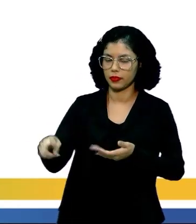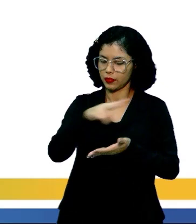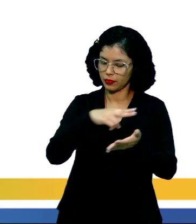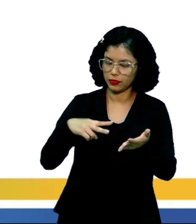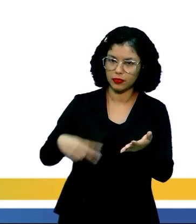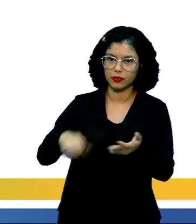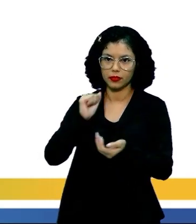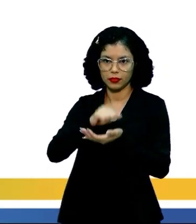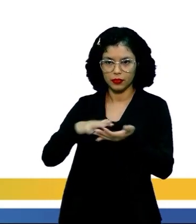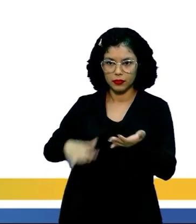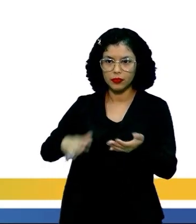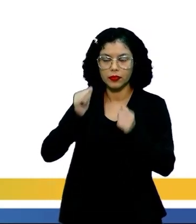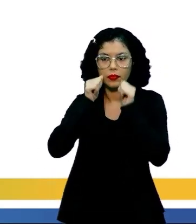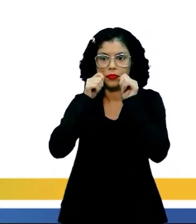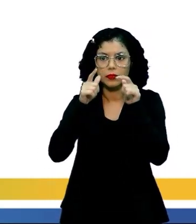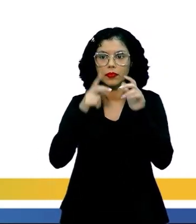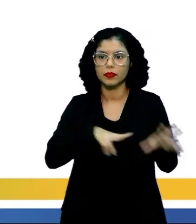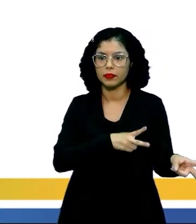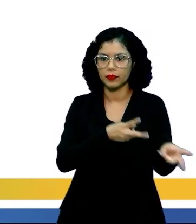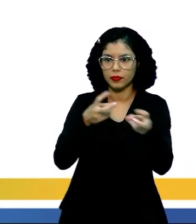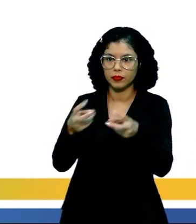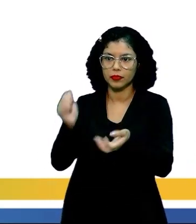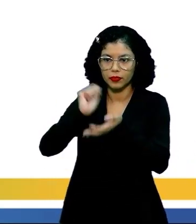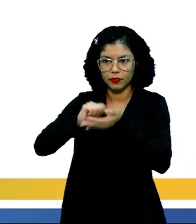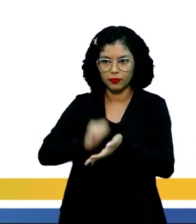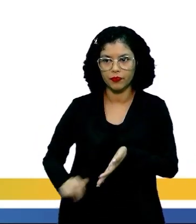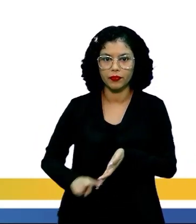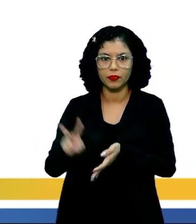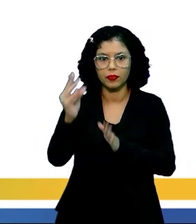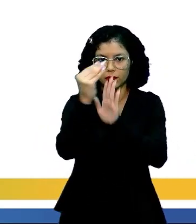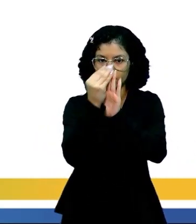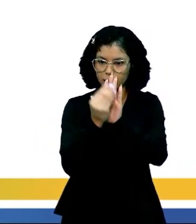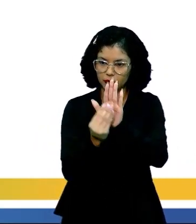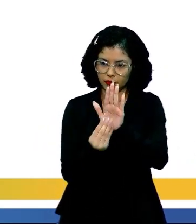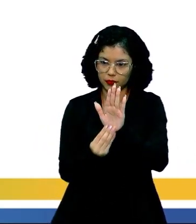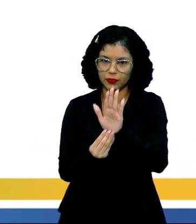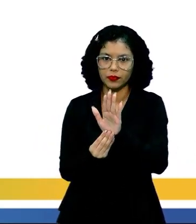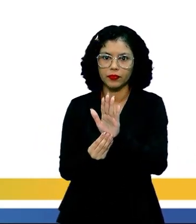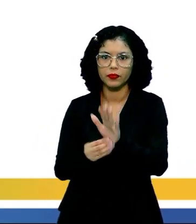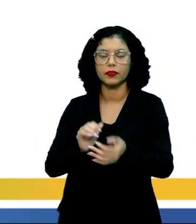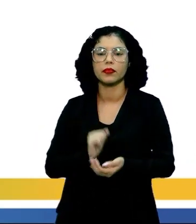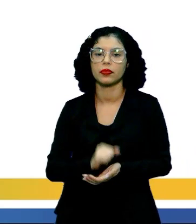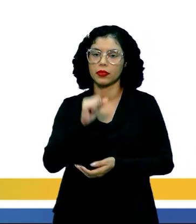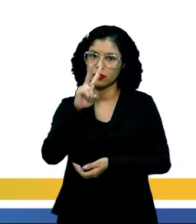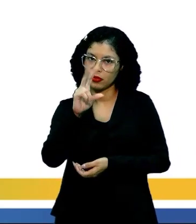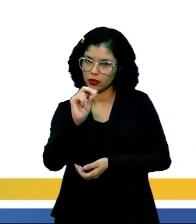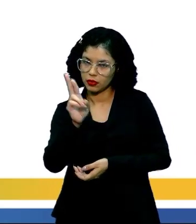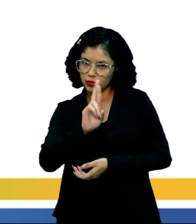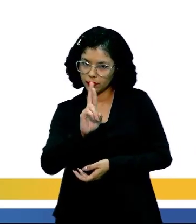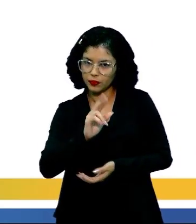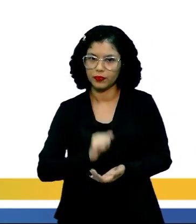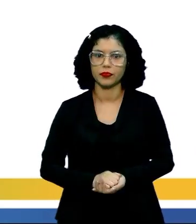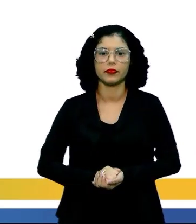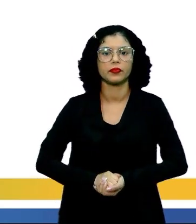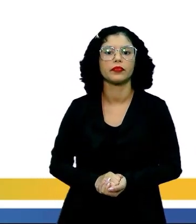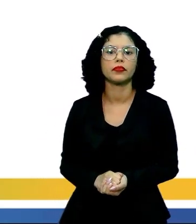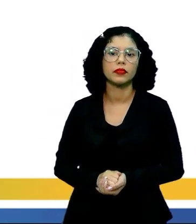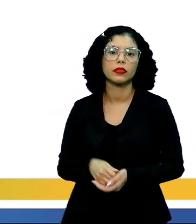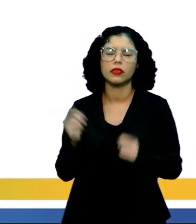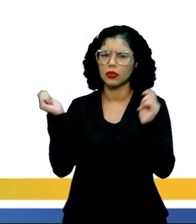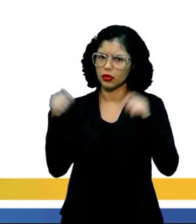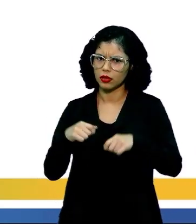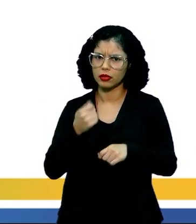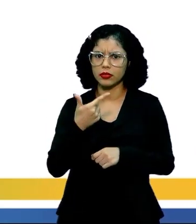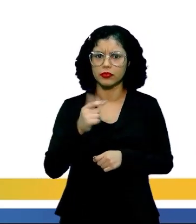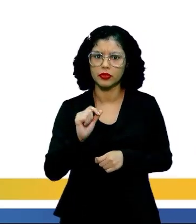você deve ler o exercício com atenção e anotar os valores que são dados. Valor original, 50. Quem